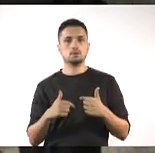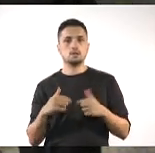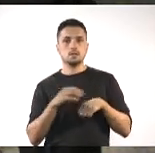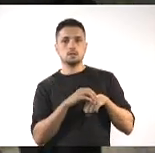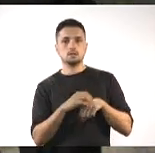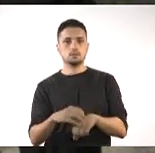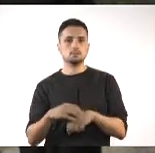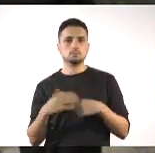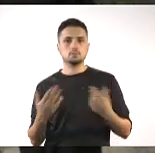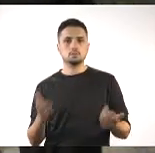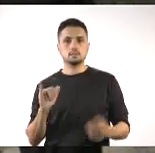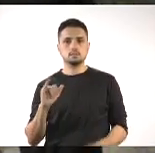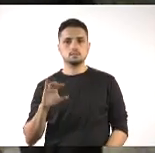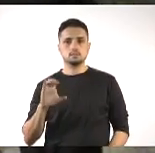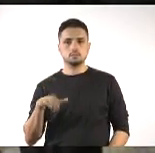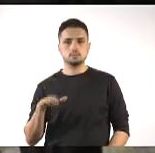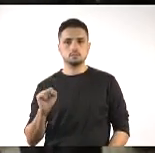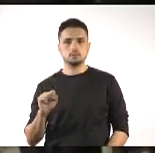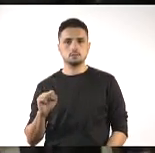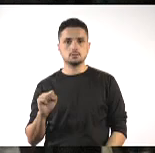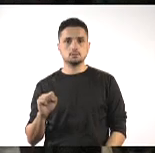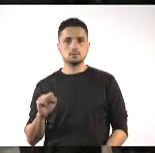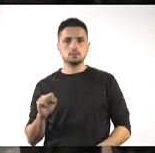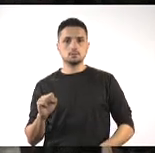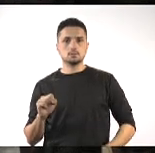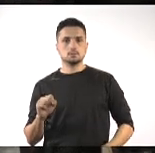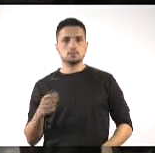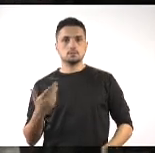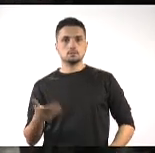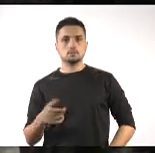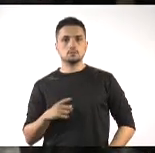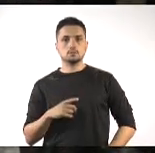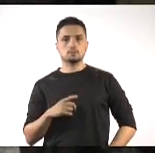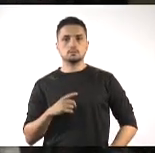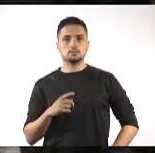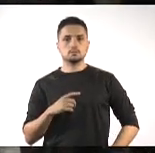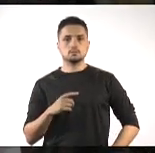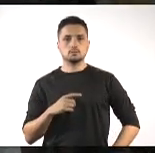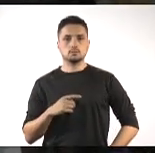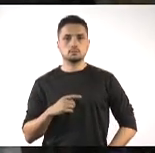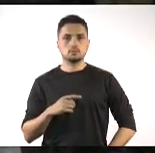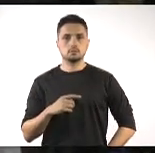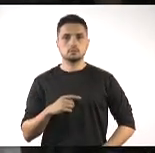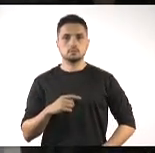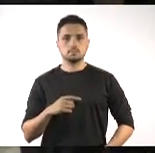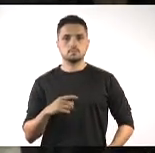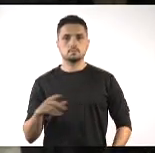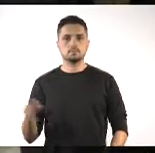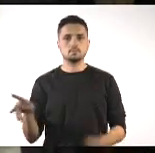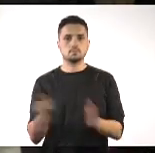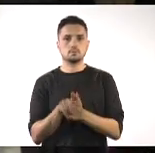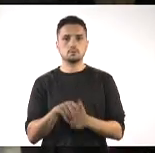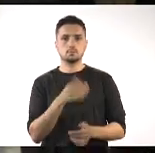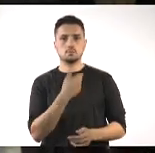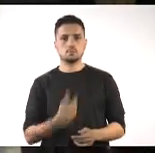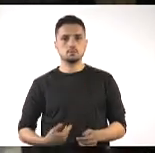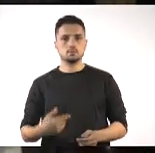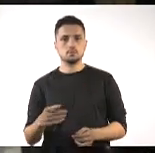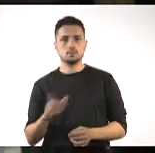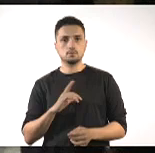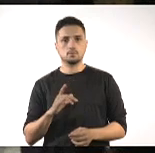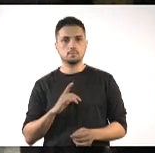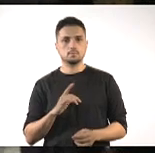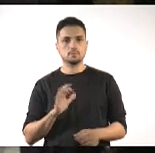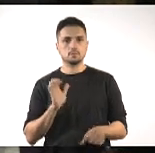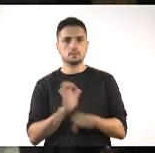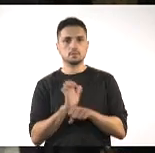interestadual, ou seja, ICMS, destinados aos estabelecimentos localizados nos municípios abrangidos por estado de emergência ou